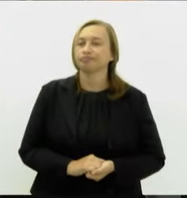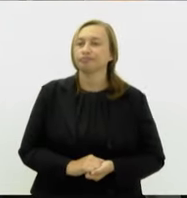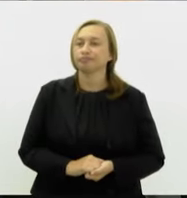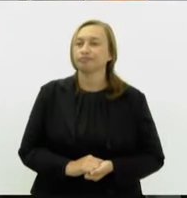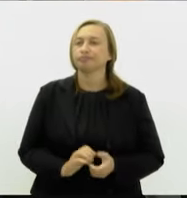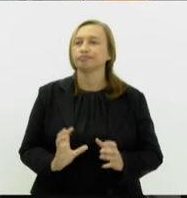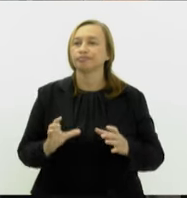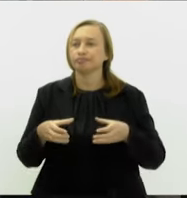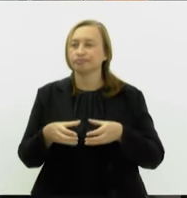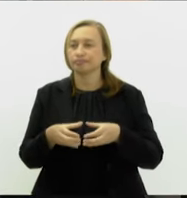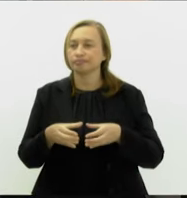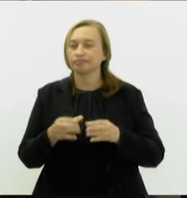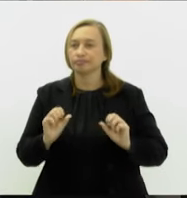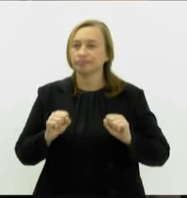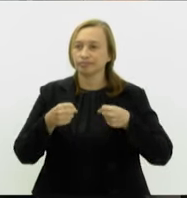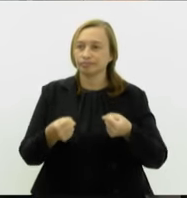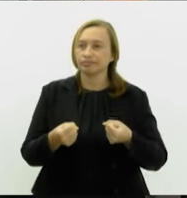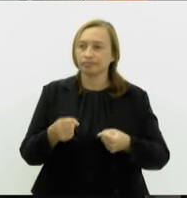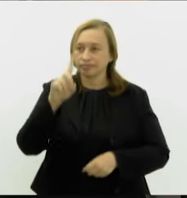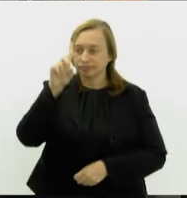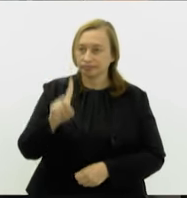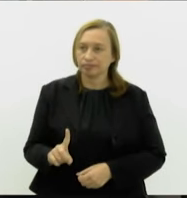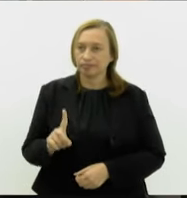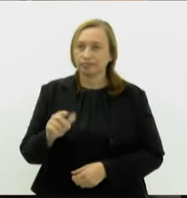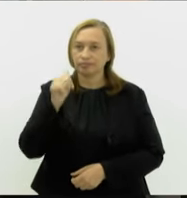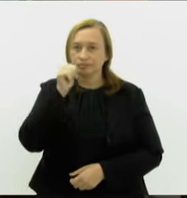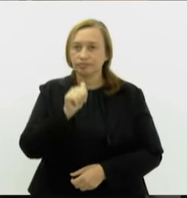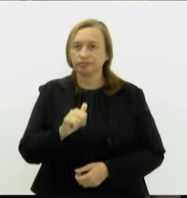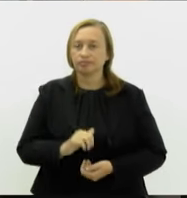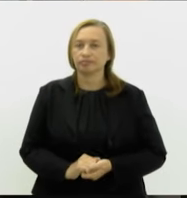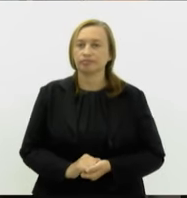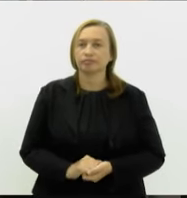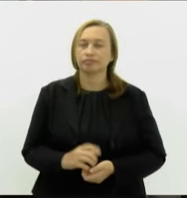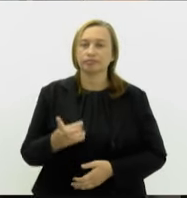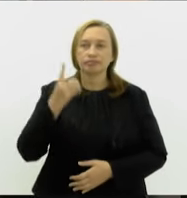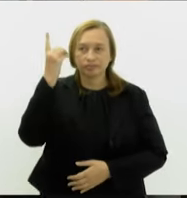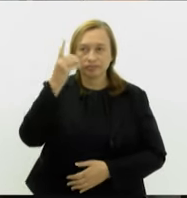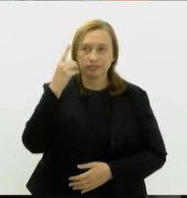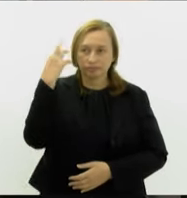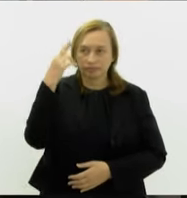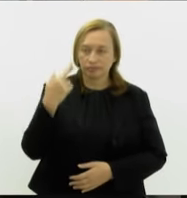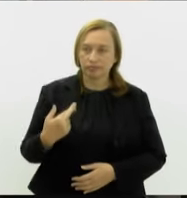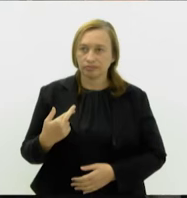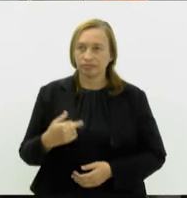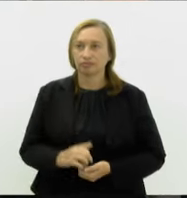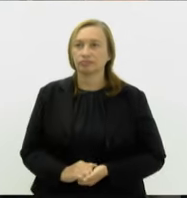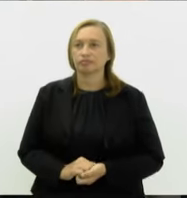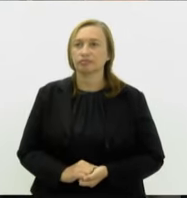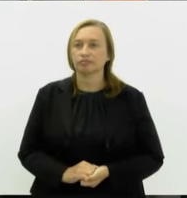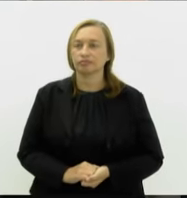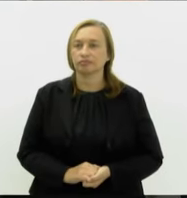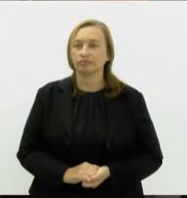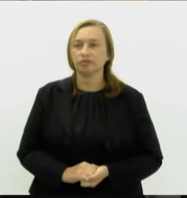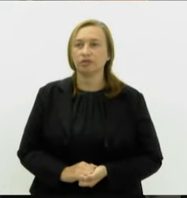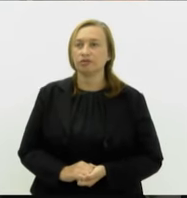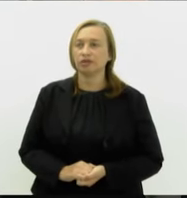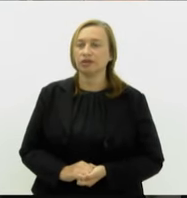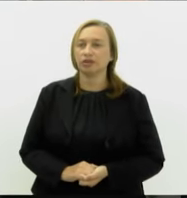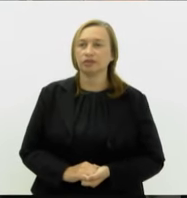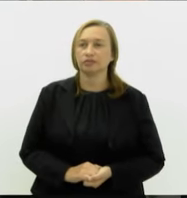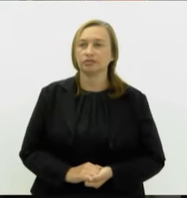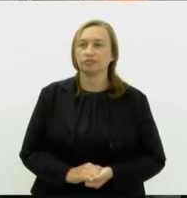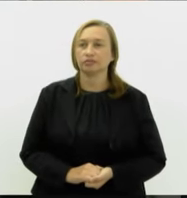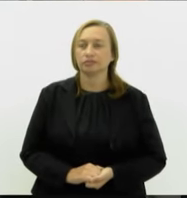Pela Comissão de Defesa dos Direitos da Mulher, deputada Renata Souza. Um momentinho